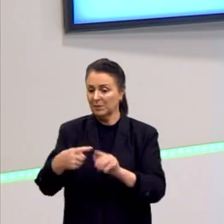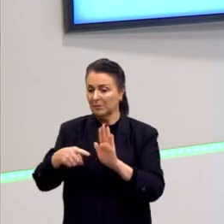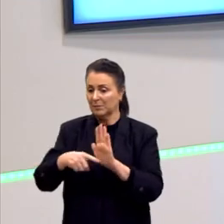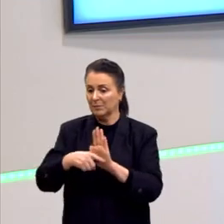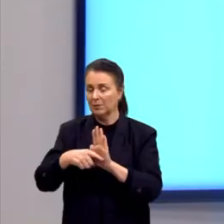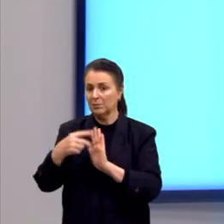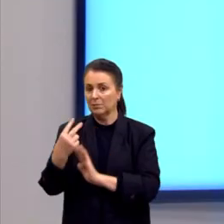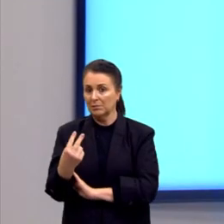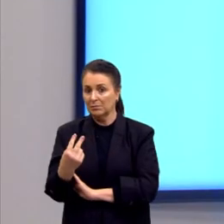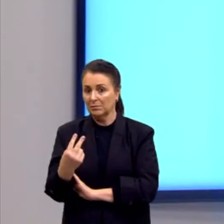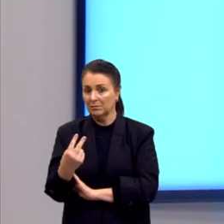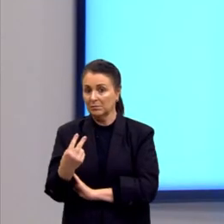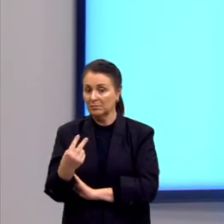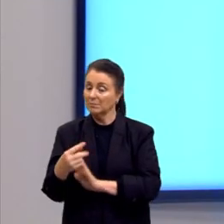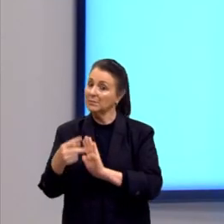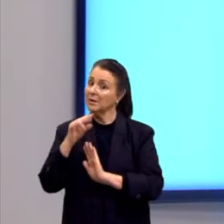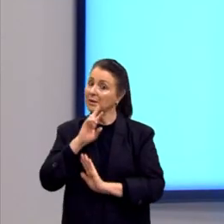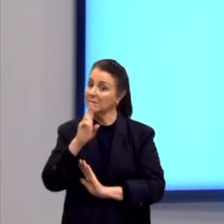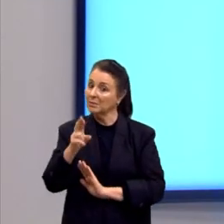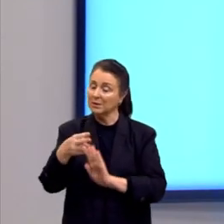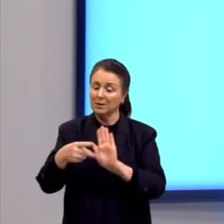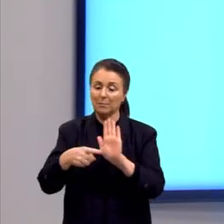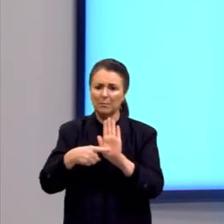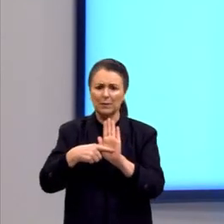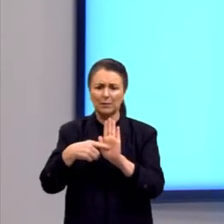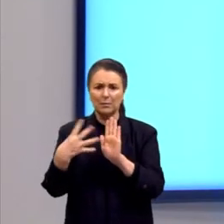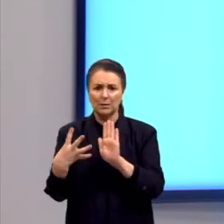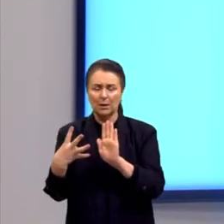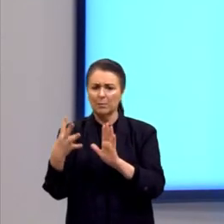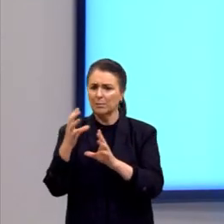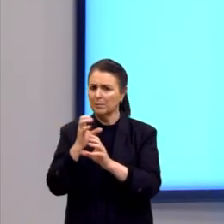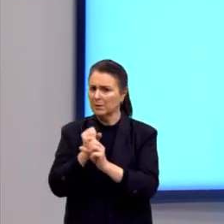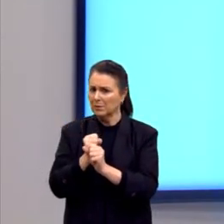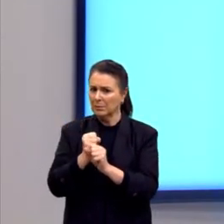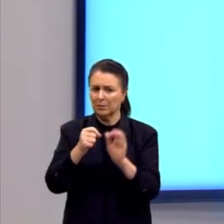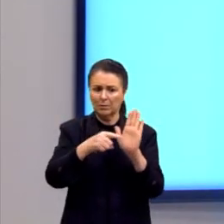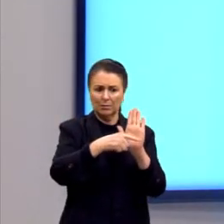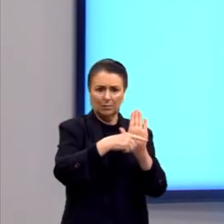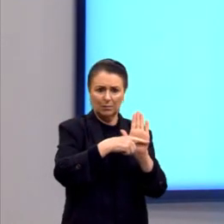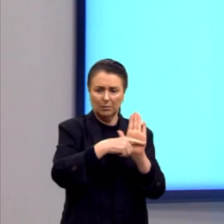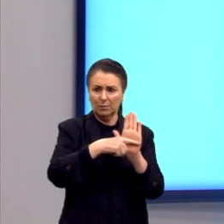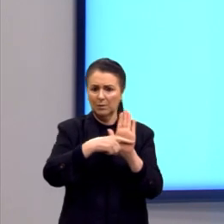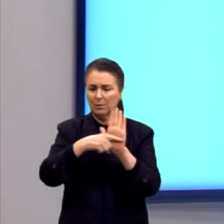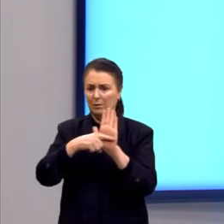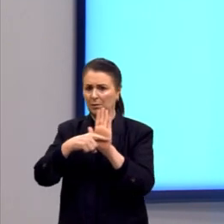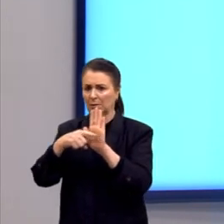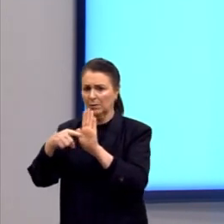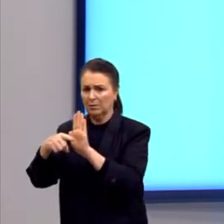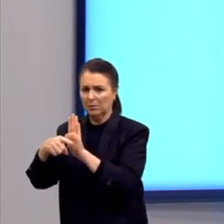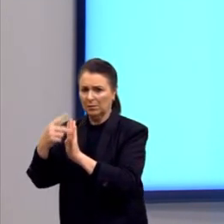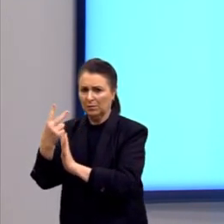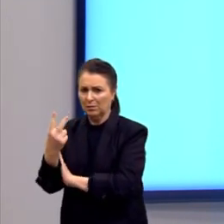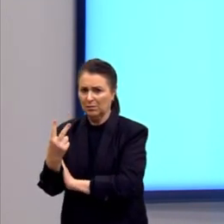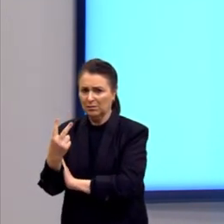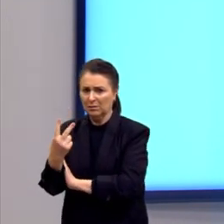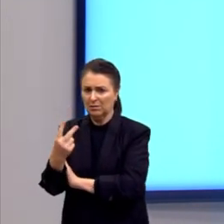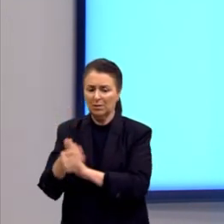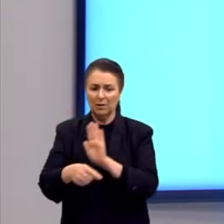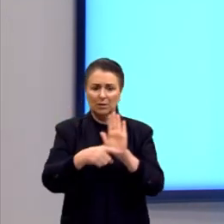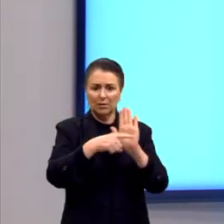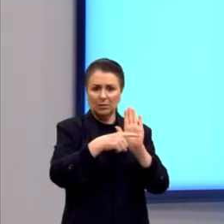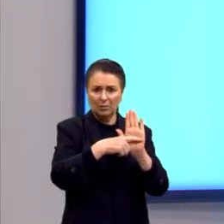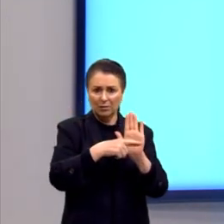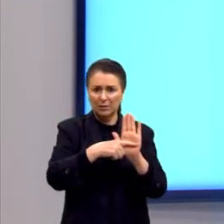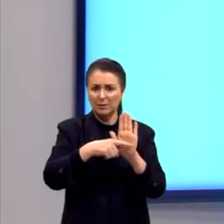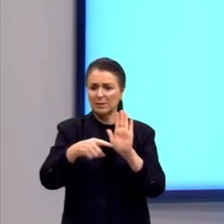menos dois daria -4 Mas será que somando dois e menos dois resulta em 3 U2 -